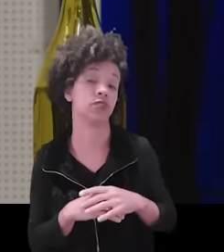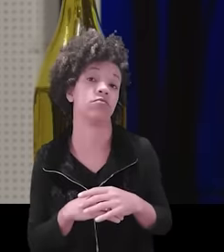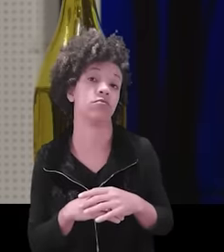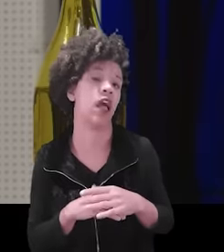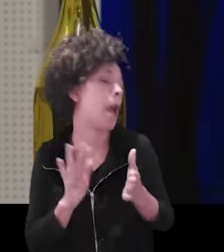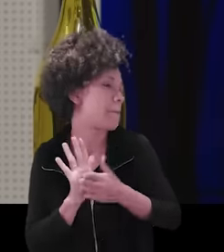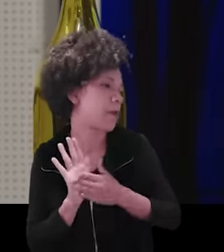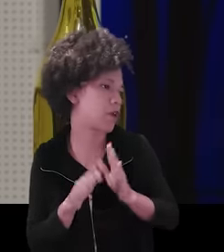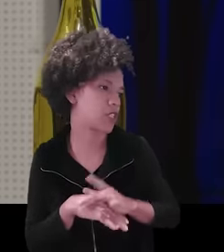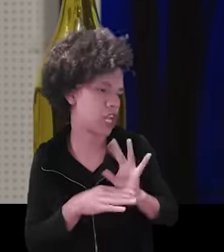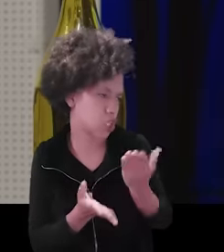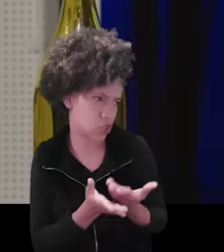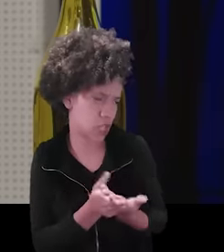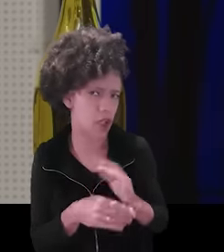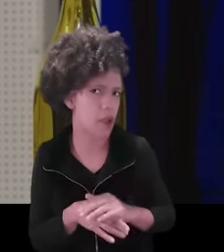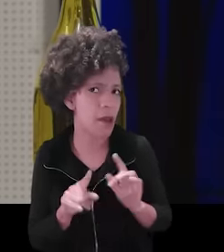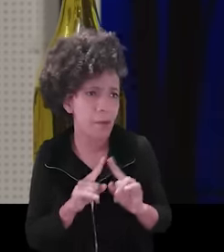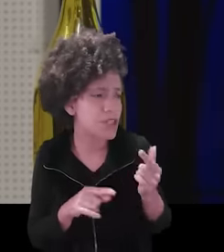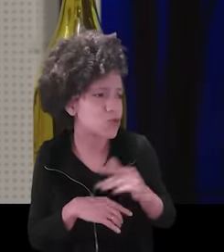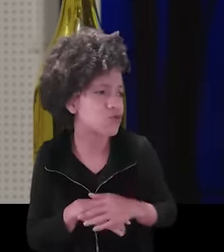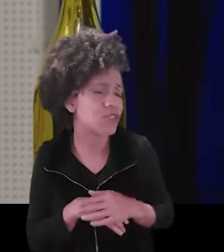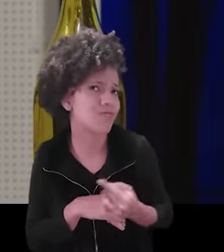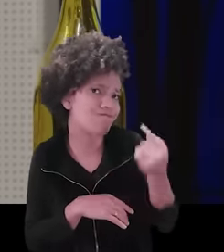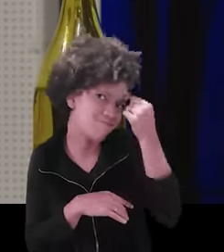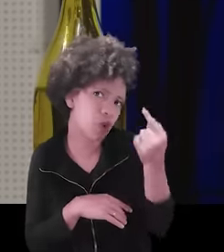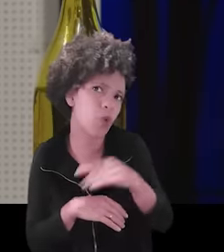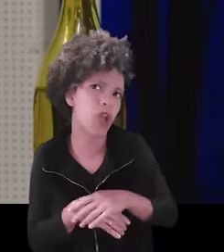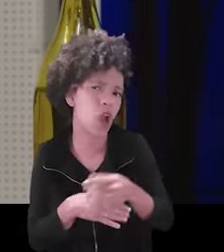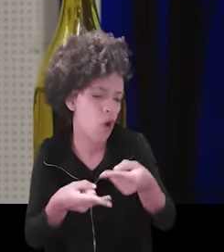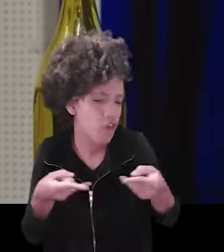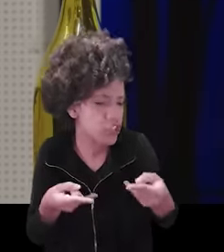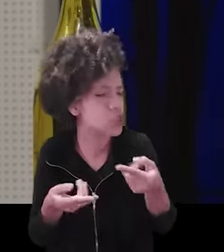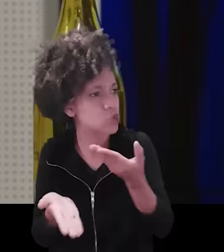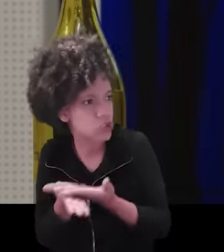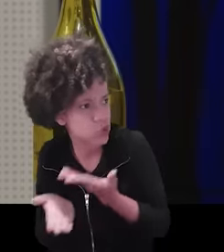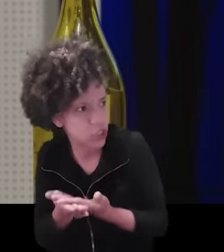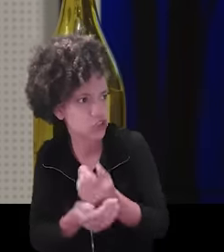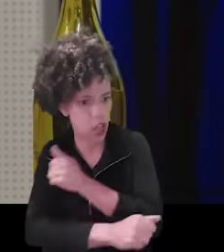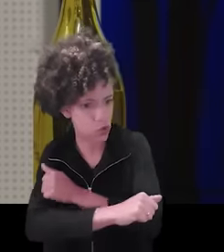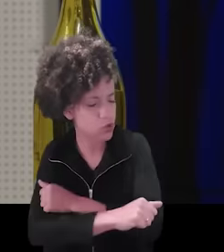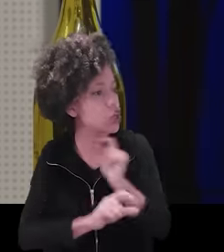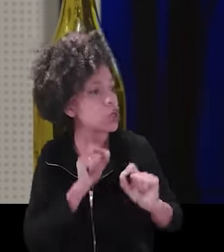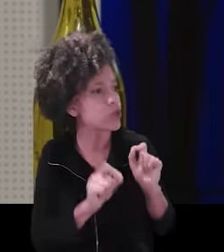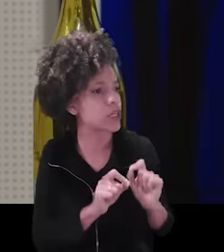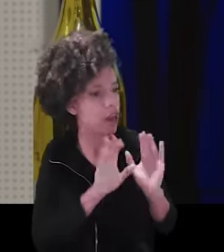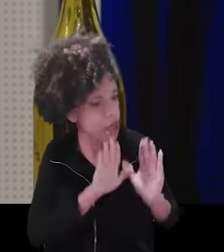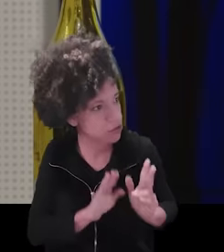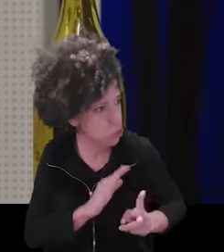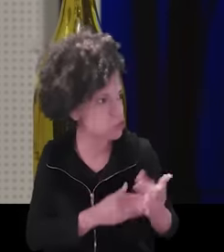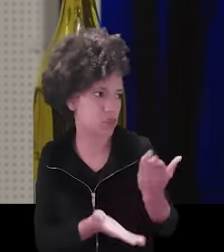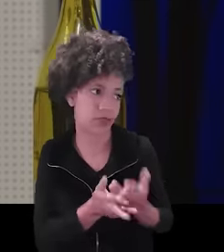os Estados Unidos que a gente aí daí a ser estudante só que a gente não tinha noção do que quer um visto de estudante Eu quero um status de